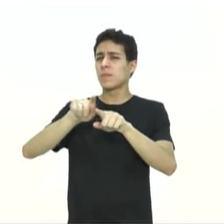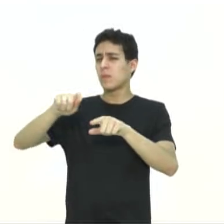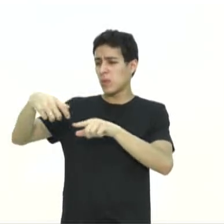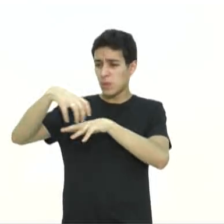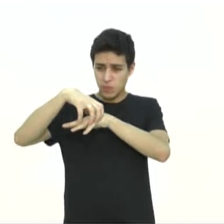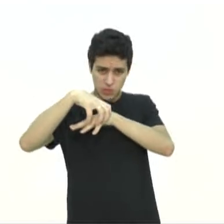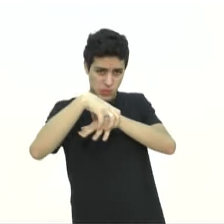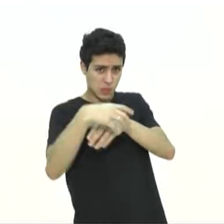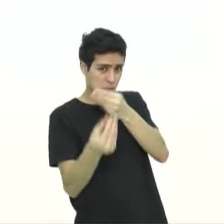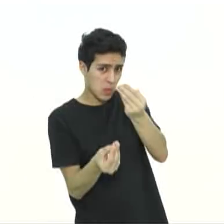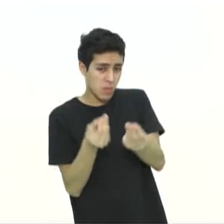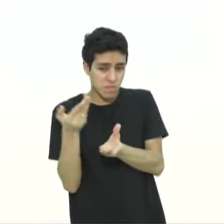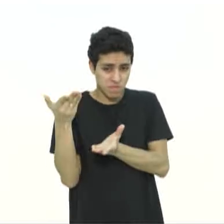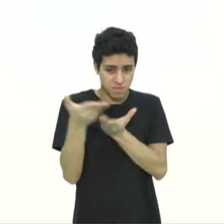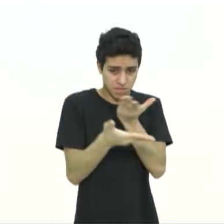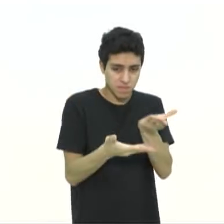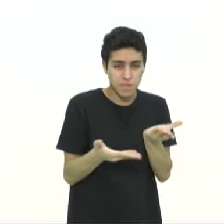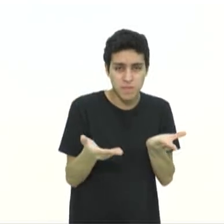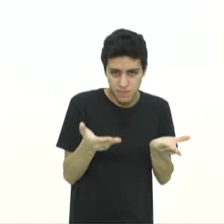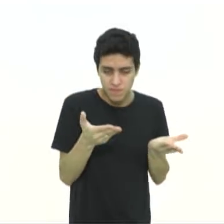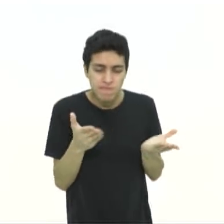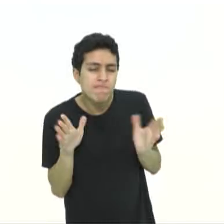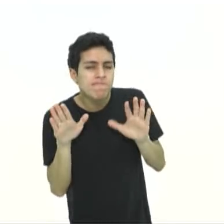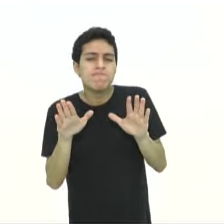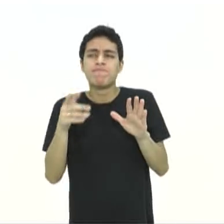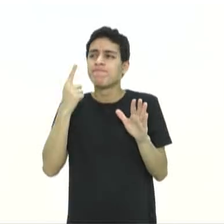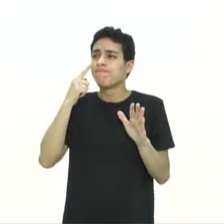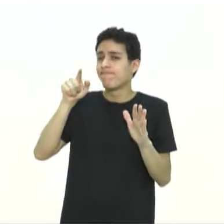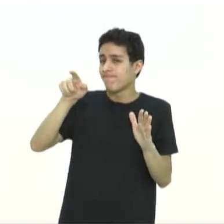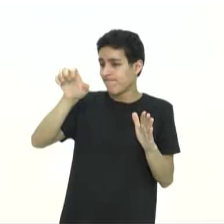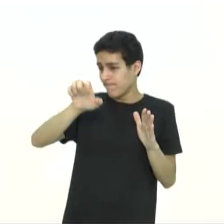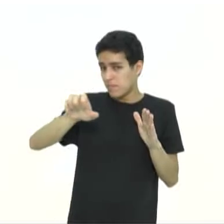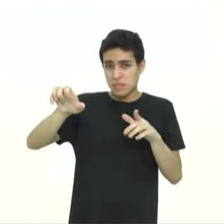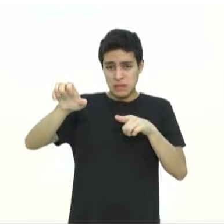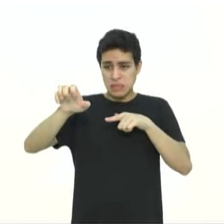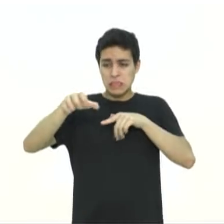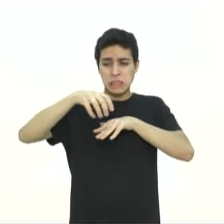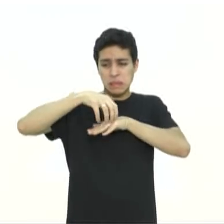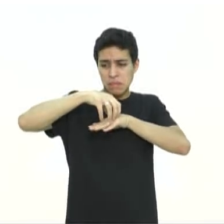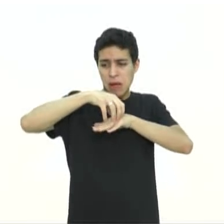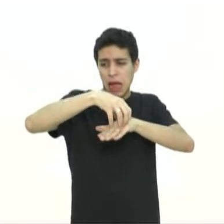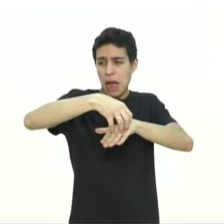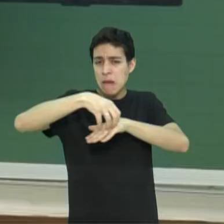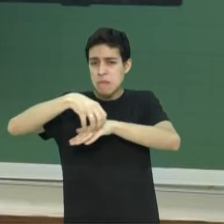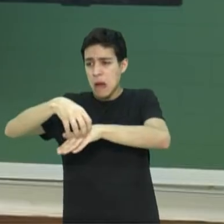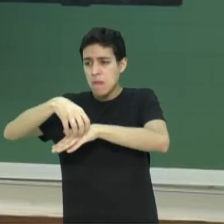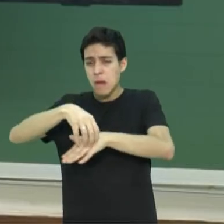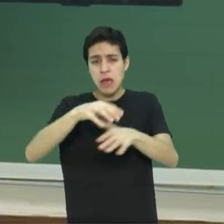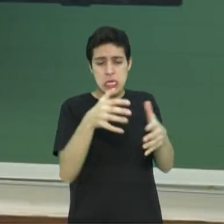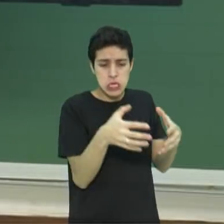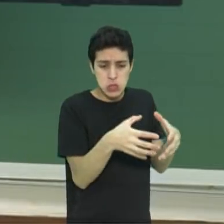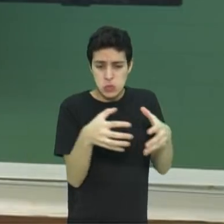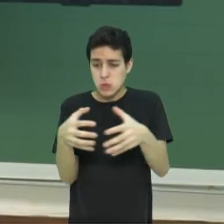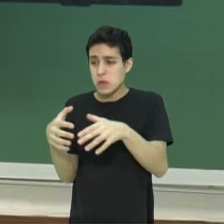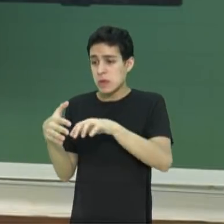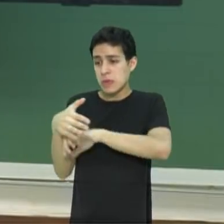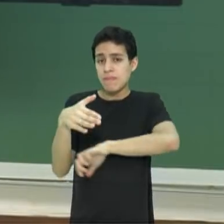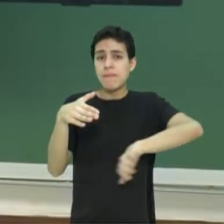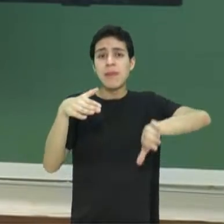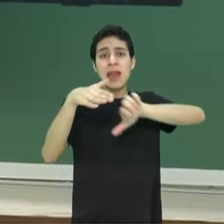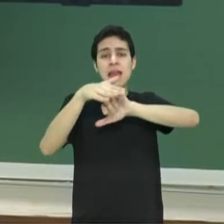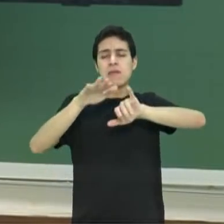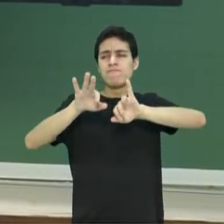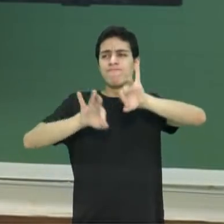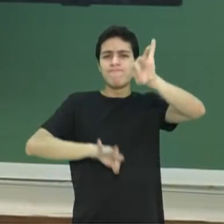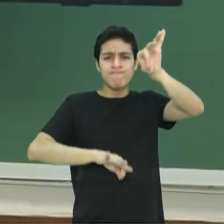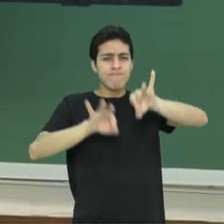né? Os países europeus têm uma rede de transporte muito bem organizada, né? Ela foi muito